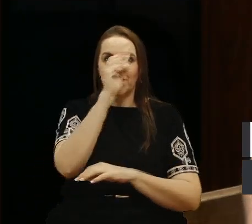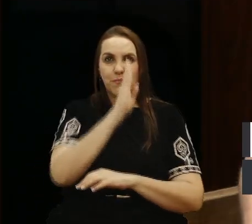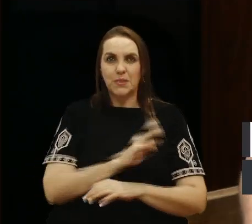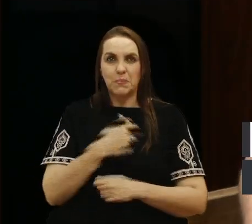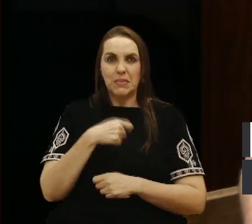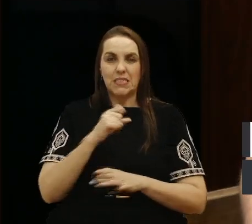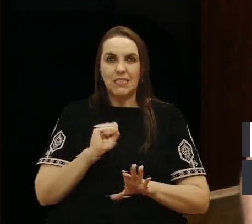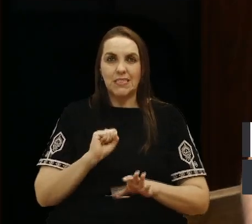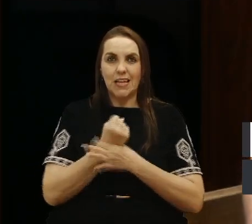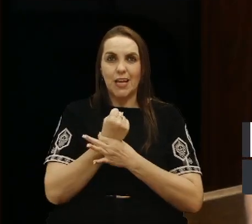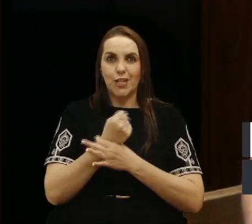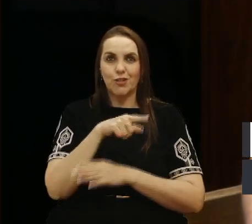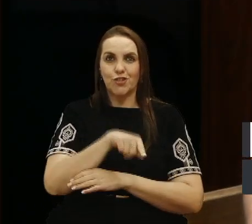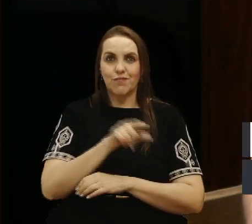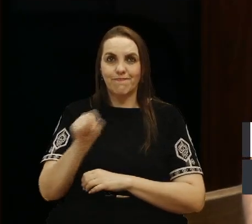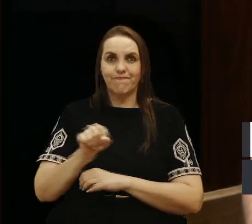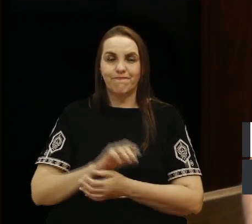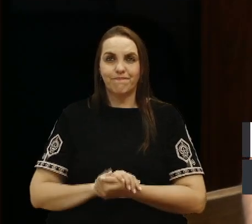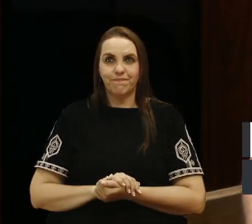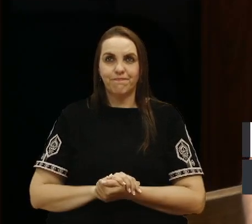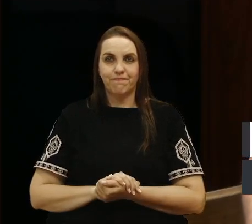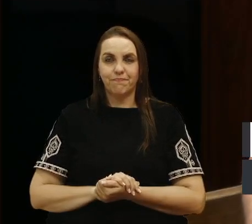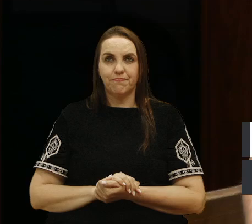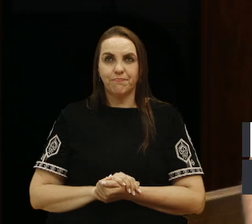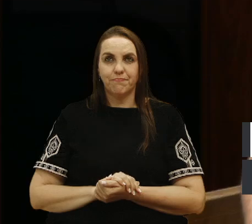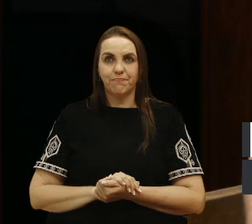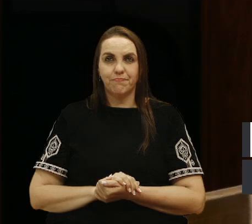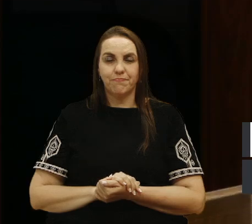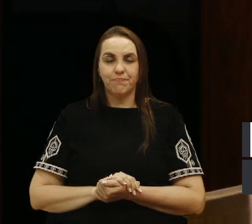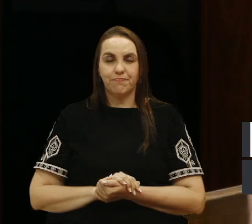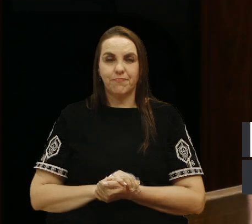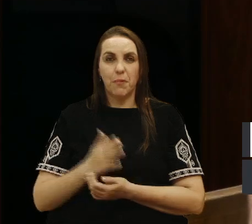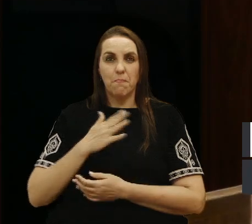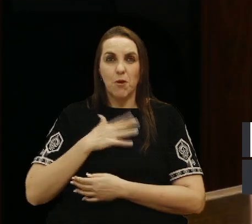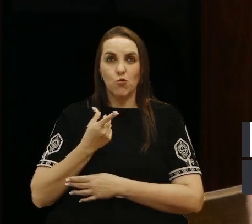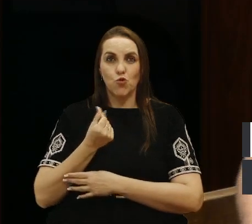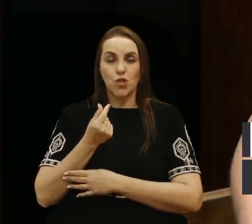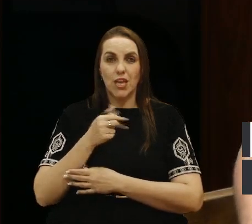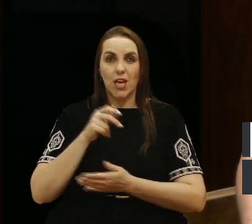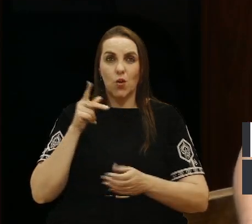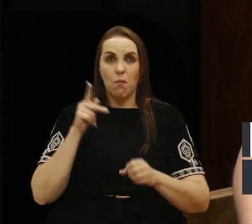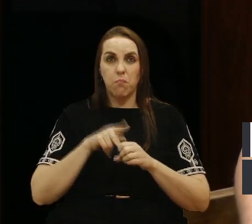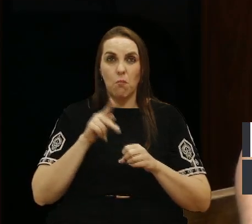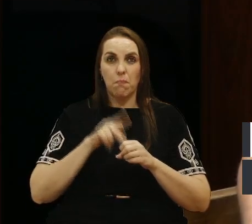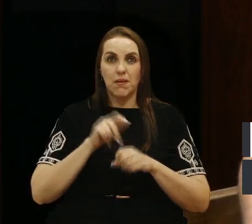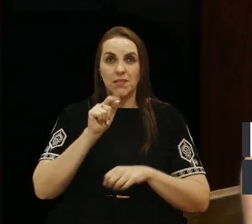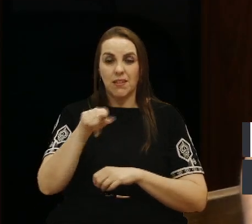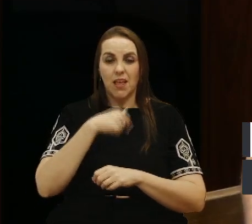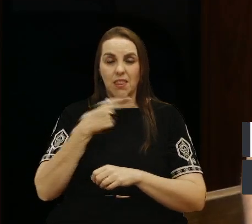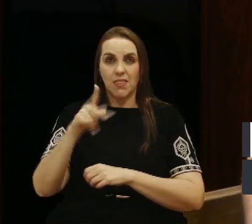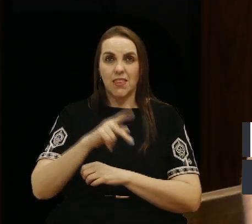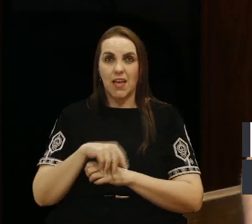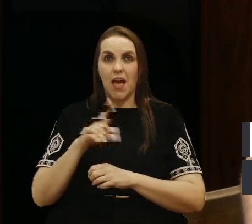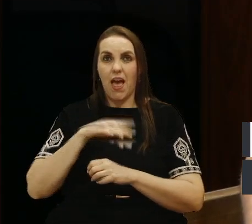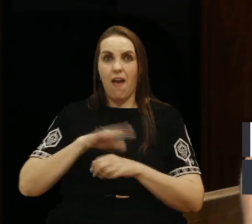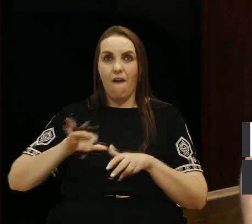precisa garantir isso, vereadora Estela. O meu dinheiro da poupança da senhora está aí para garantir fraude de